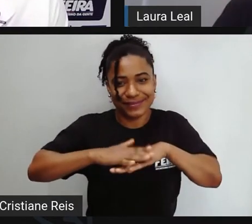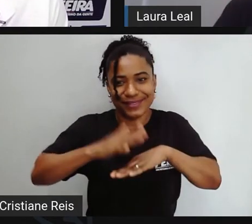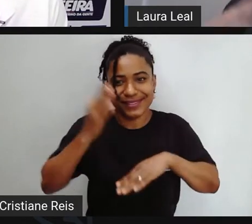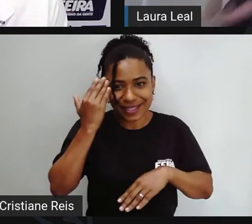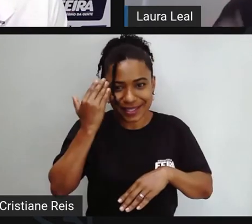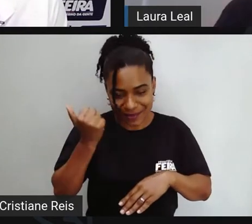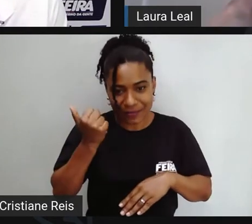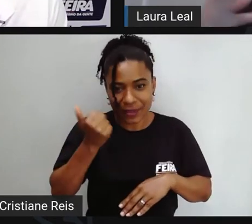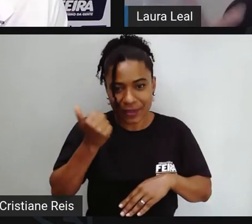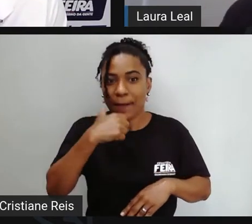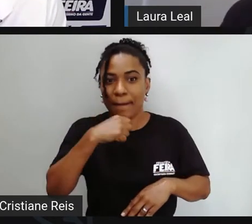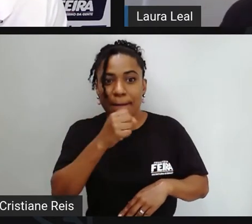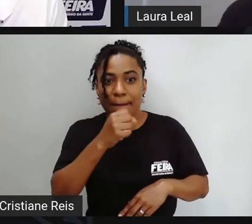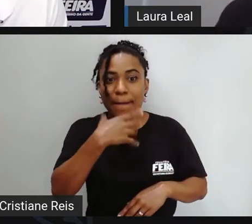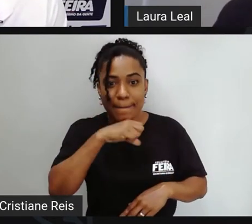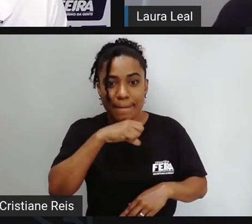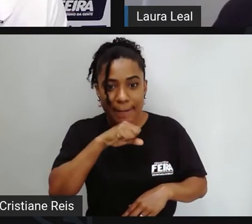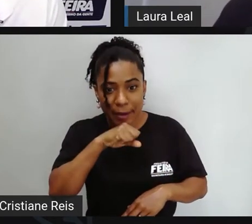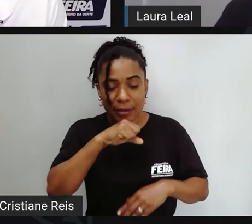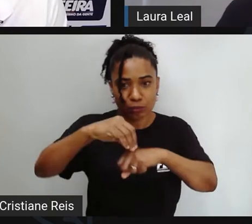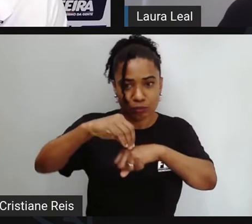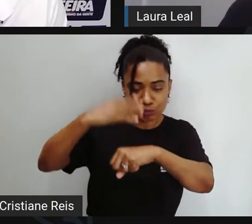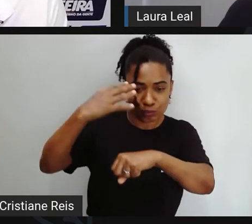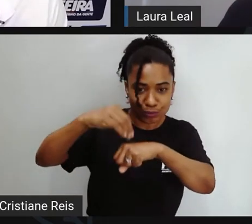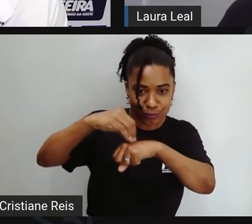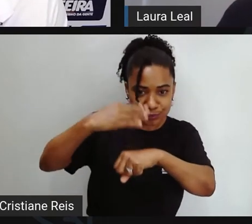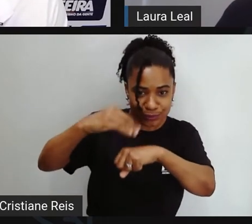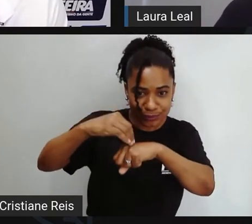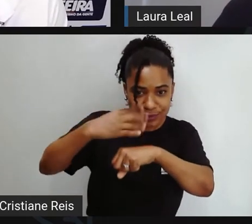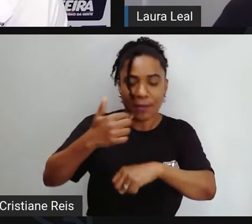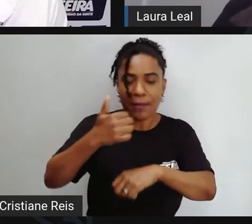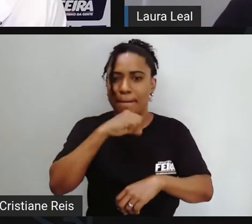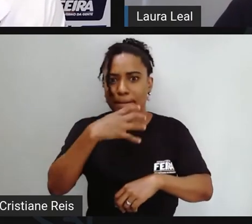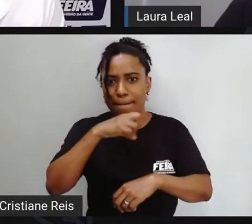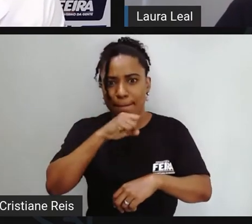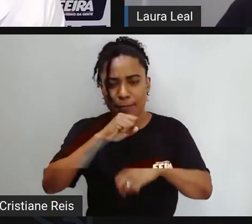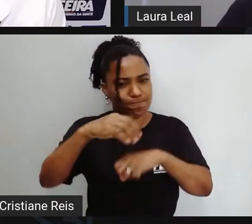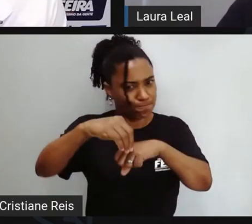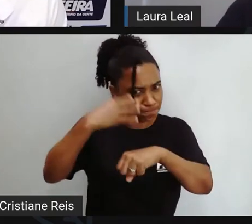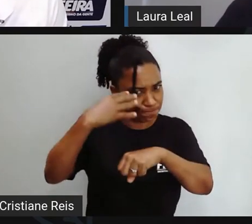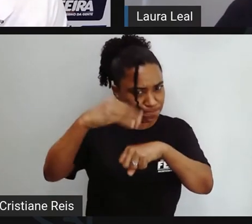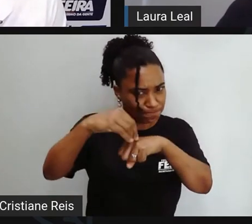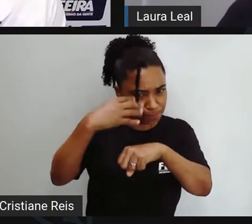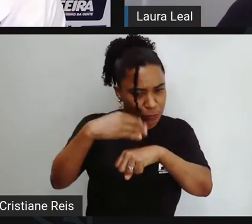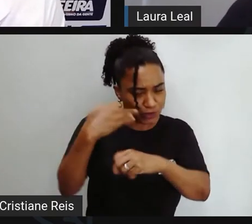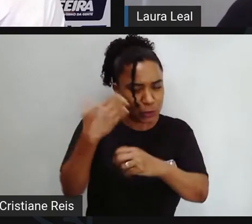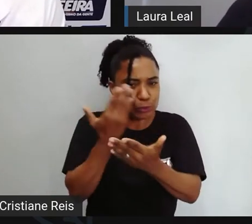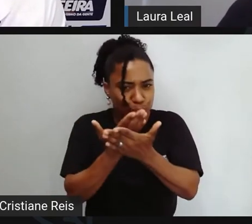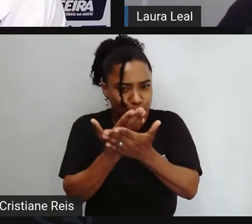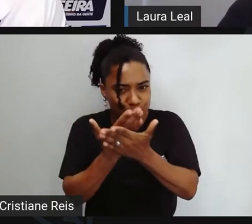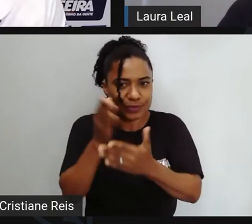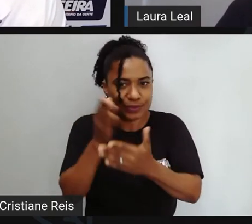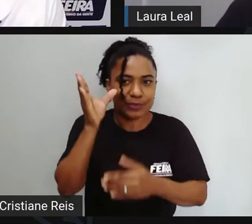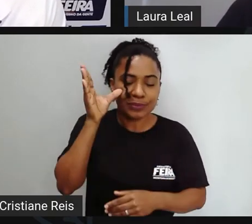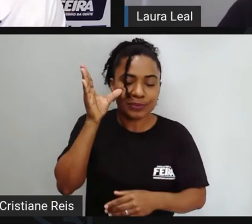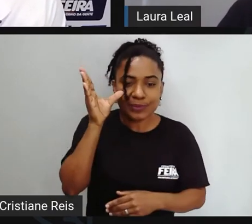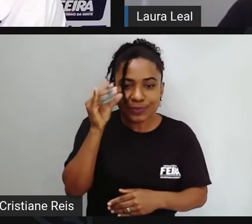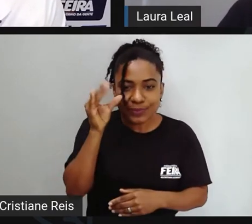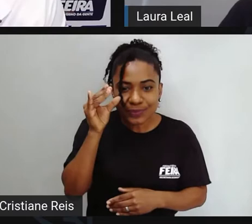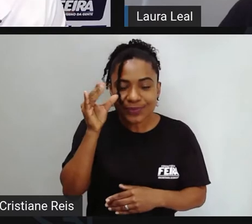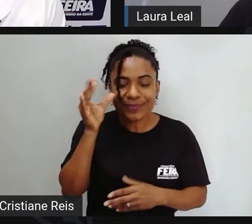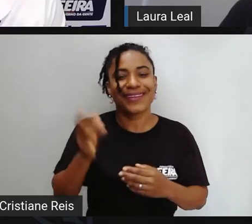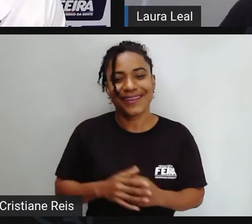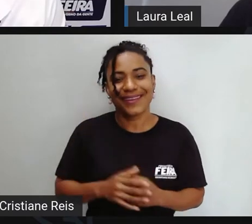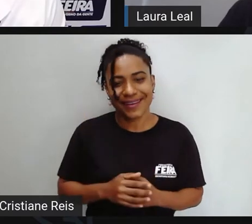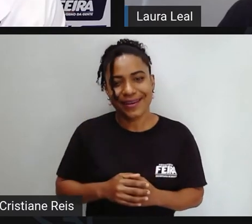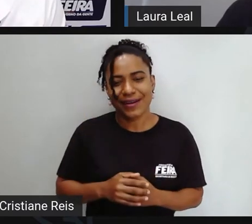sempre alimentando essa minha vontade de estudar, essa minha curiosidade. E na hora de escolher uma profissão, eu queria uma profissão que eu pudesse